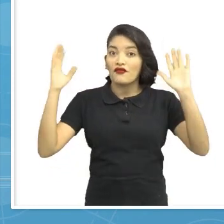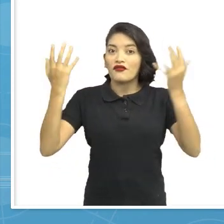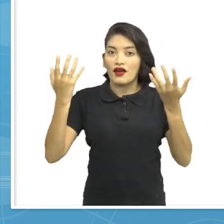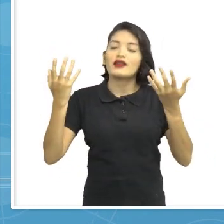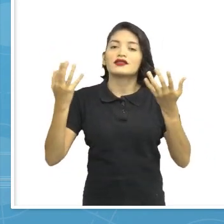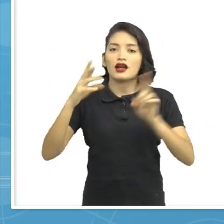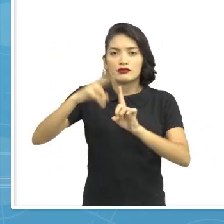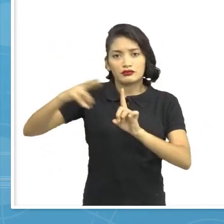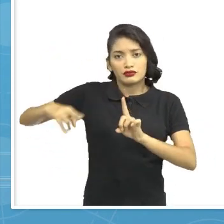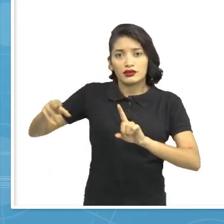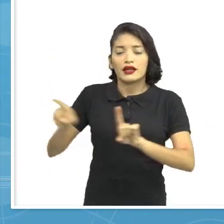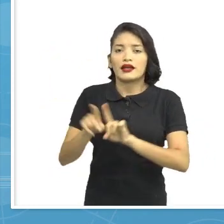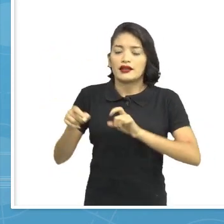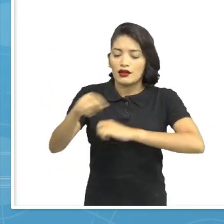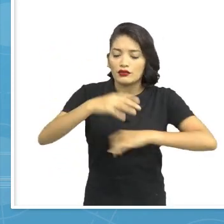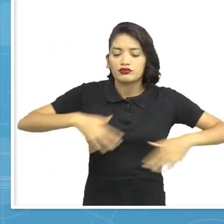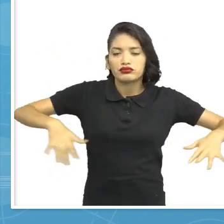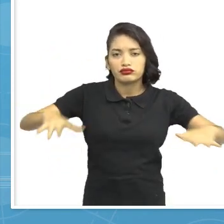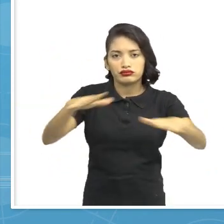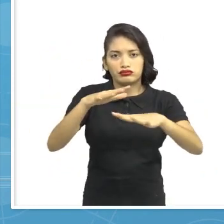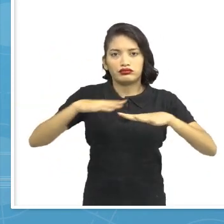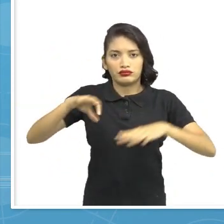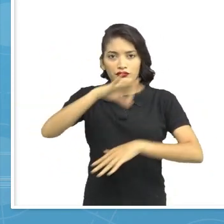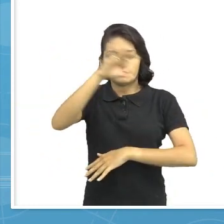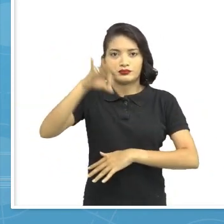religiosas e rituais sagrados.